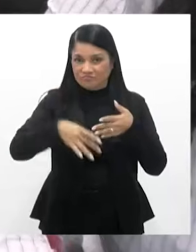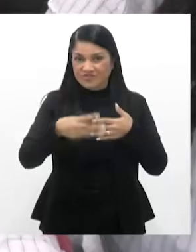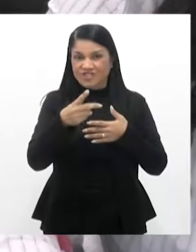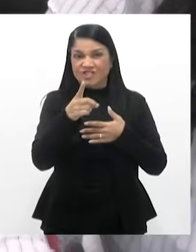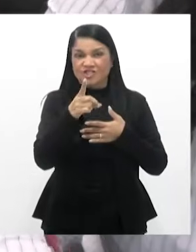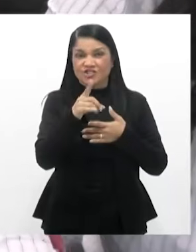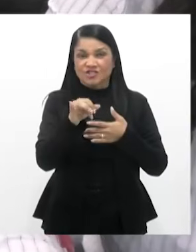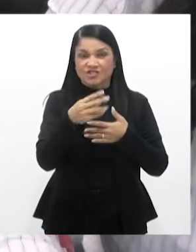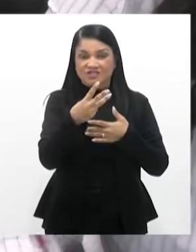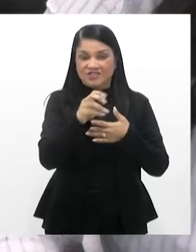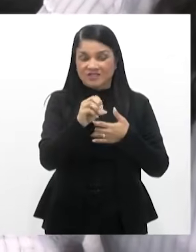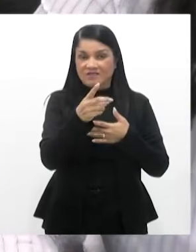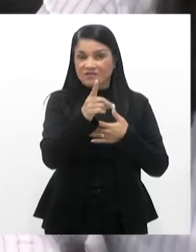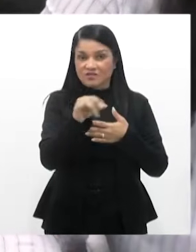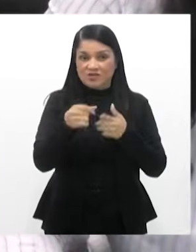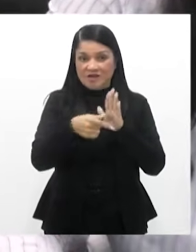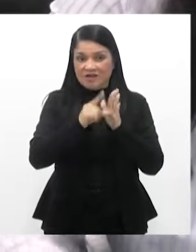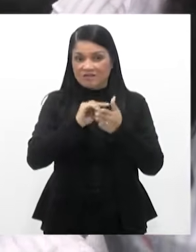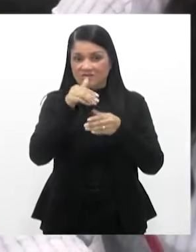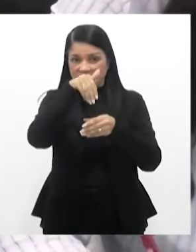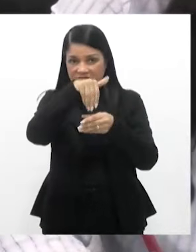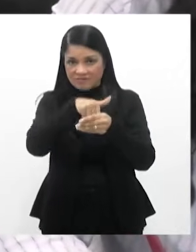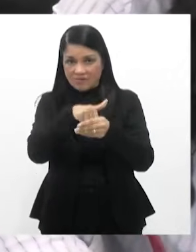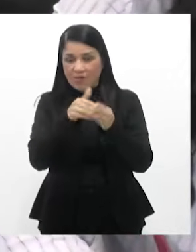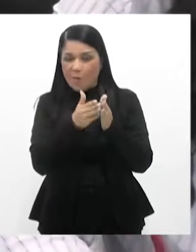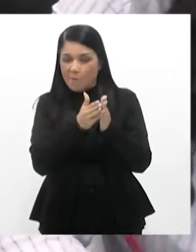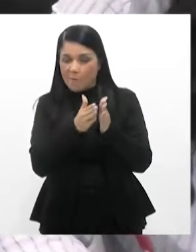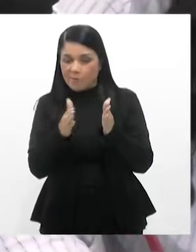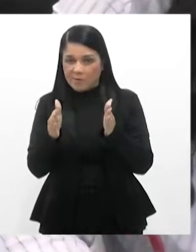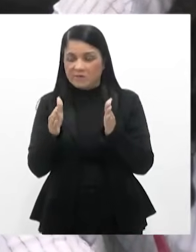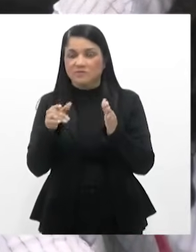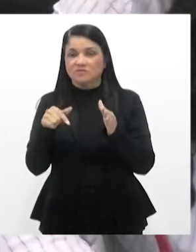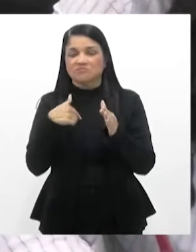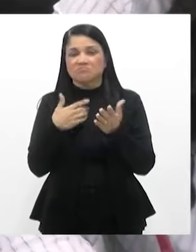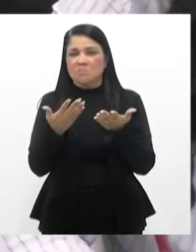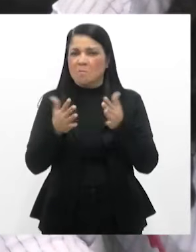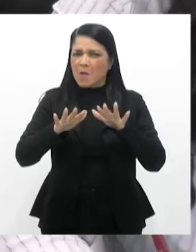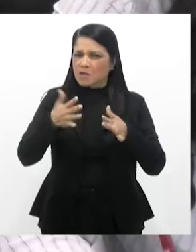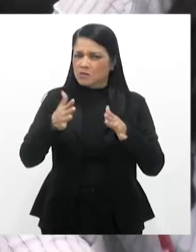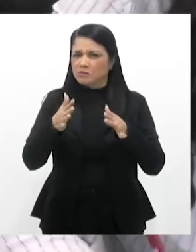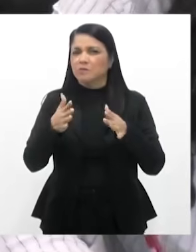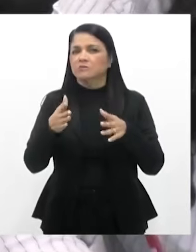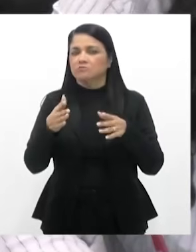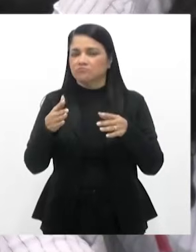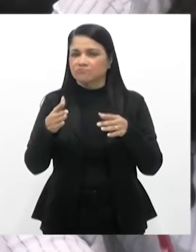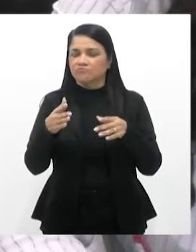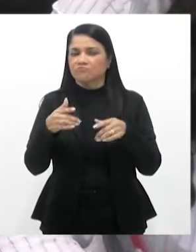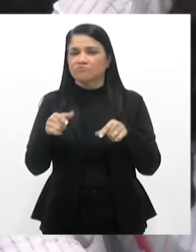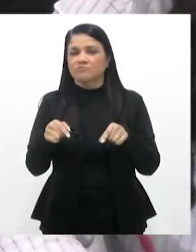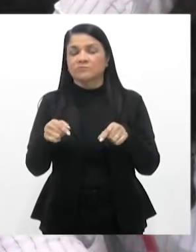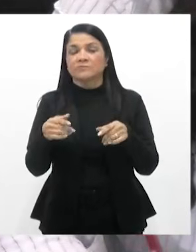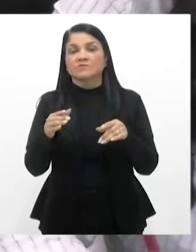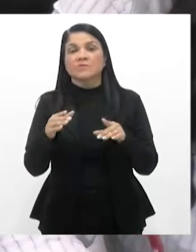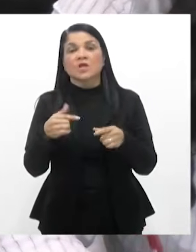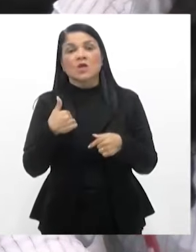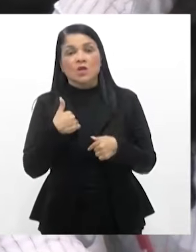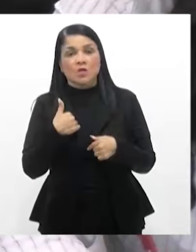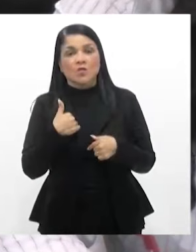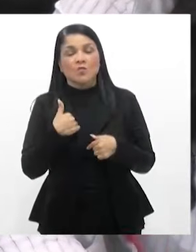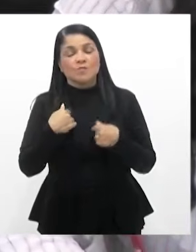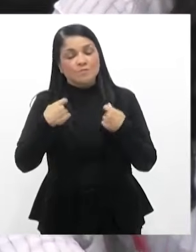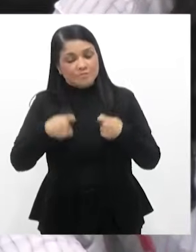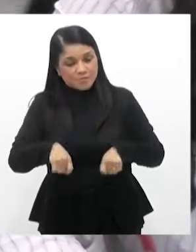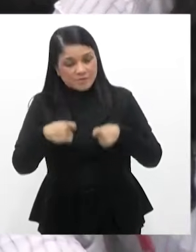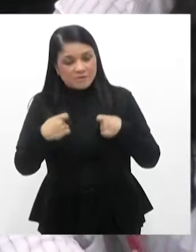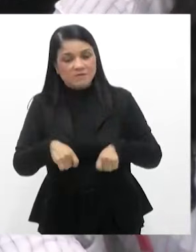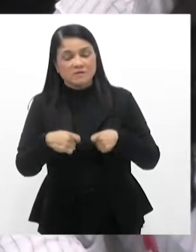dias antes da eleição, que eu acho que é um prazo que eu considero razoável e proporcional, como a gente já mencionou aqui, e isso precisa